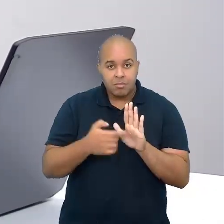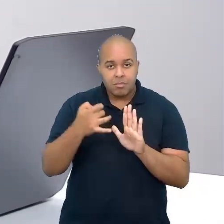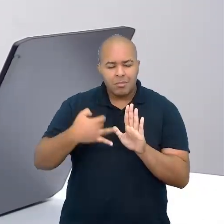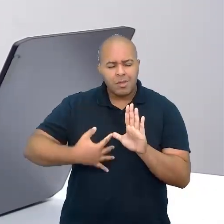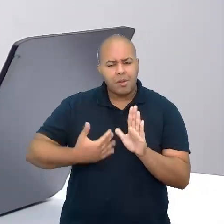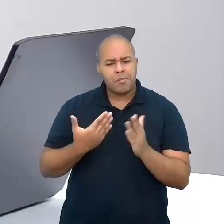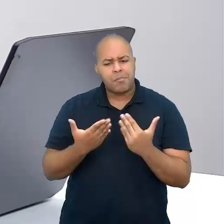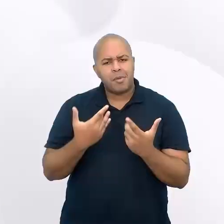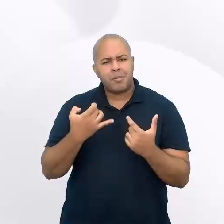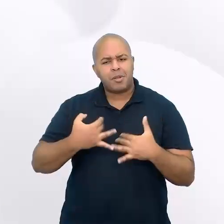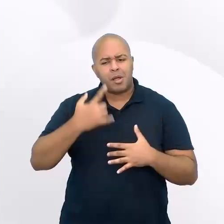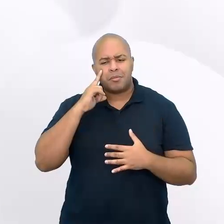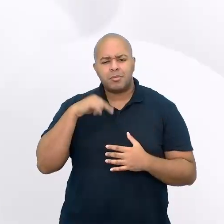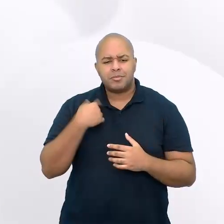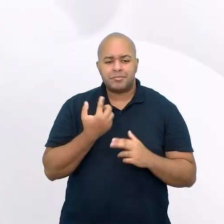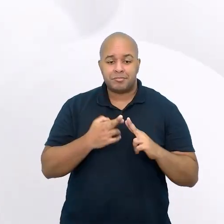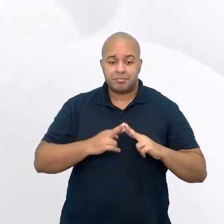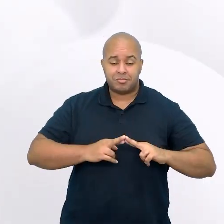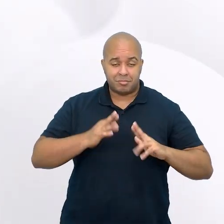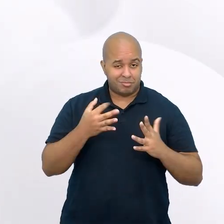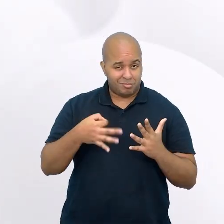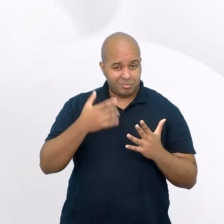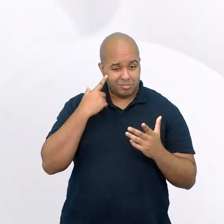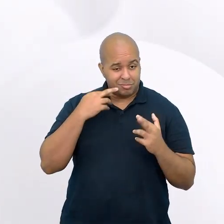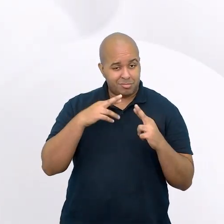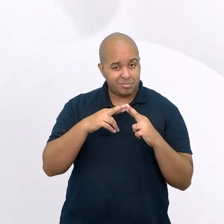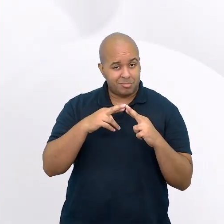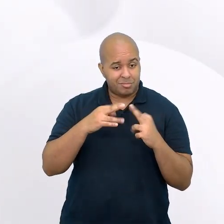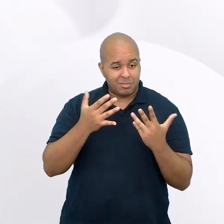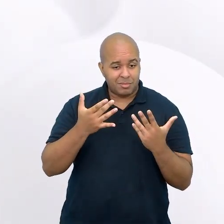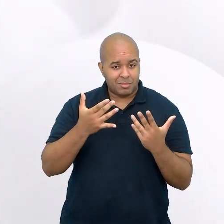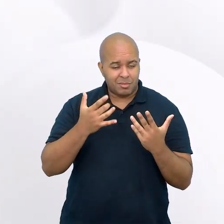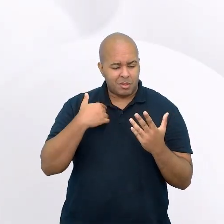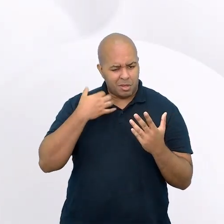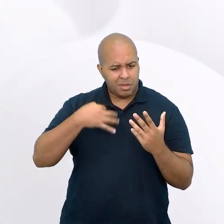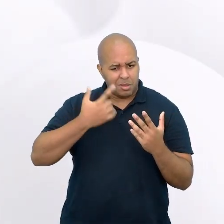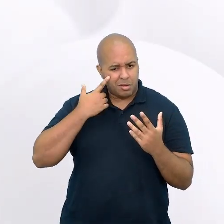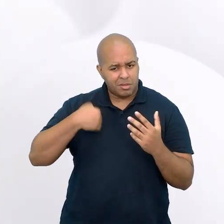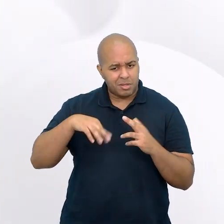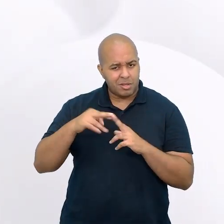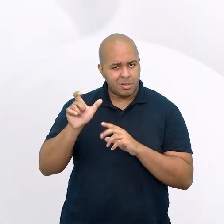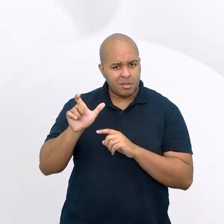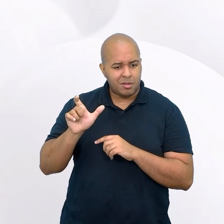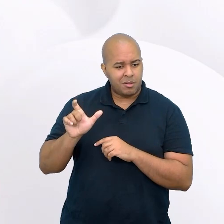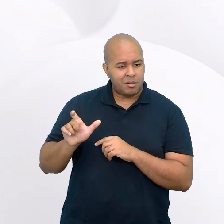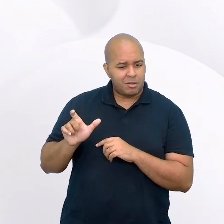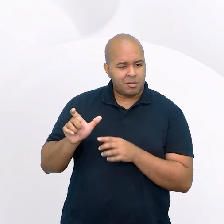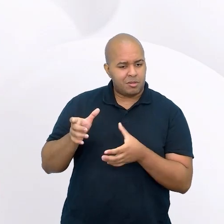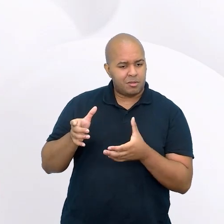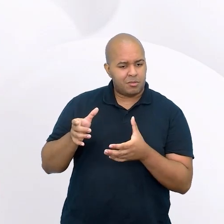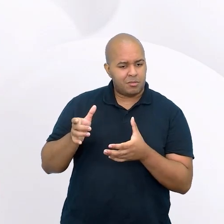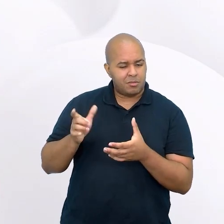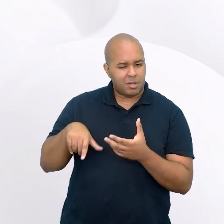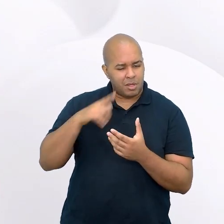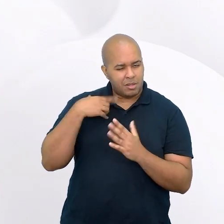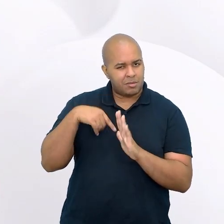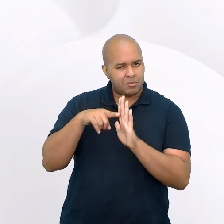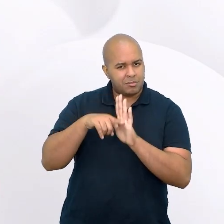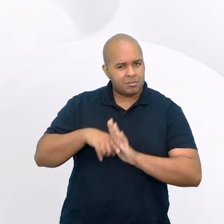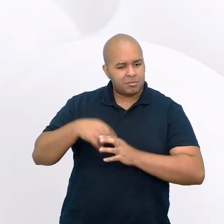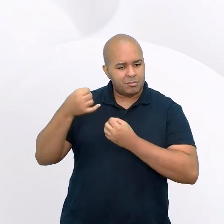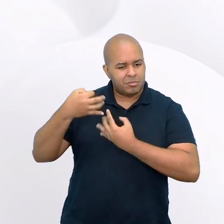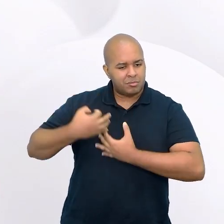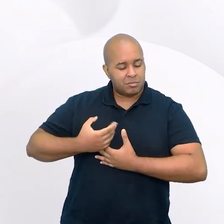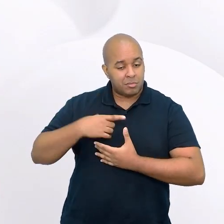um pouquinho sobre a nossa rede né Silvia exatamente a nossa rede esses esses dados